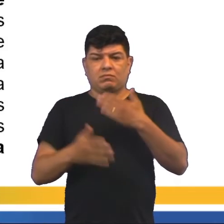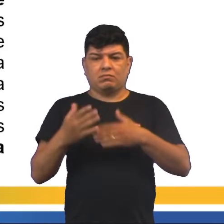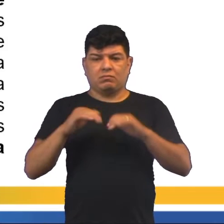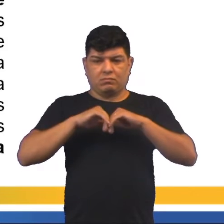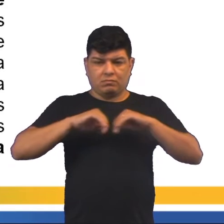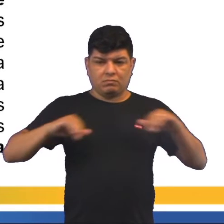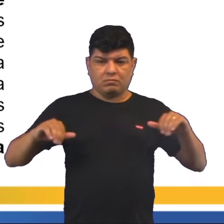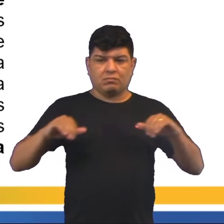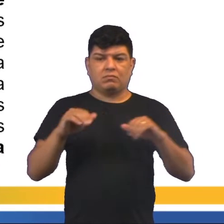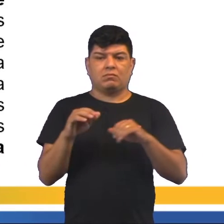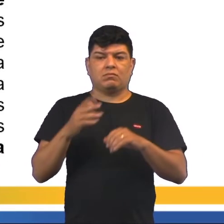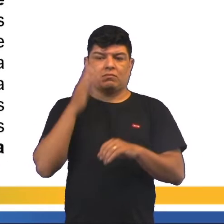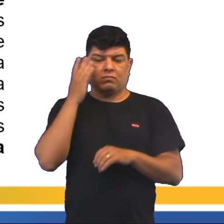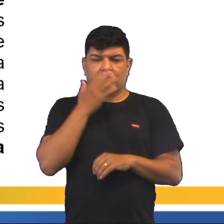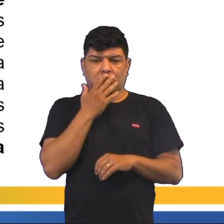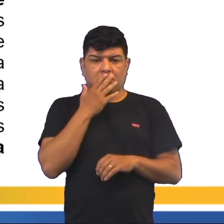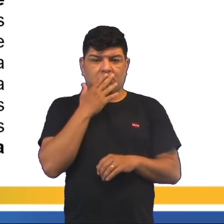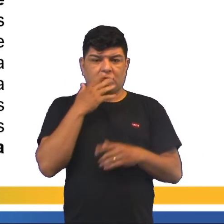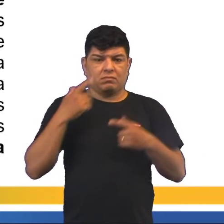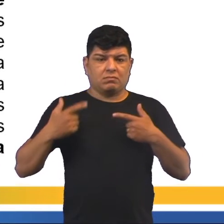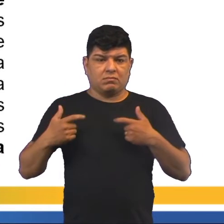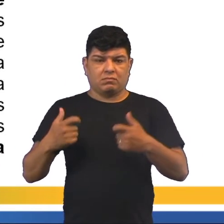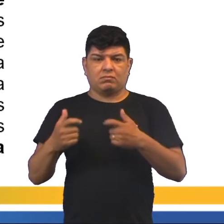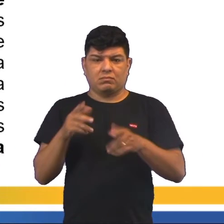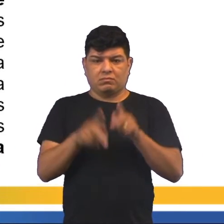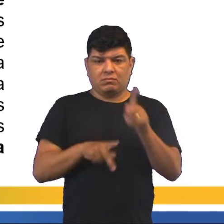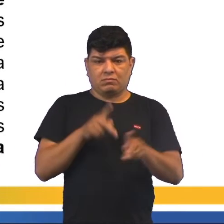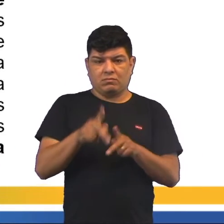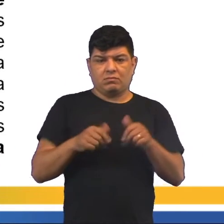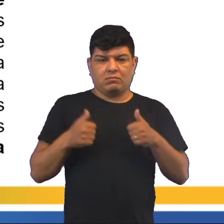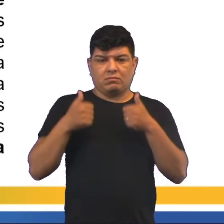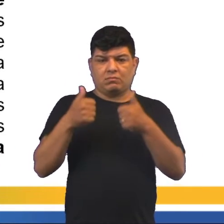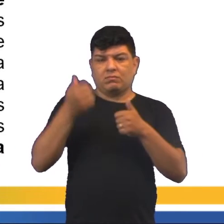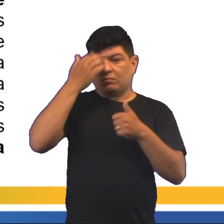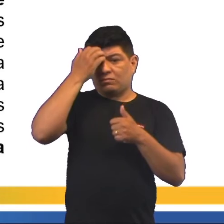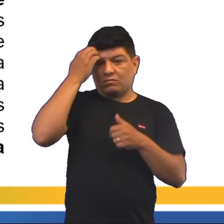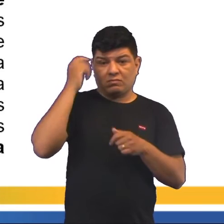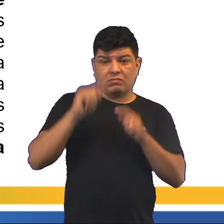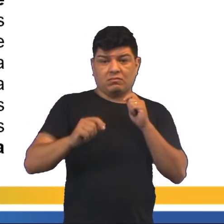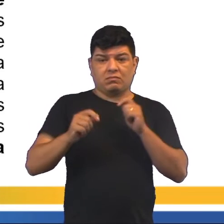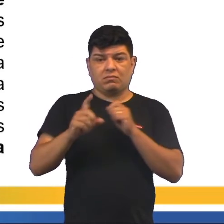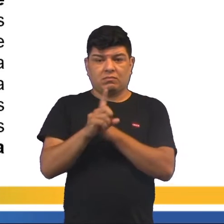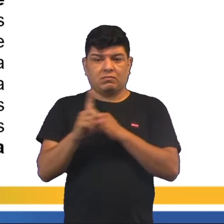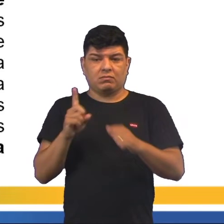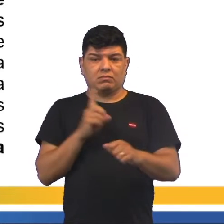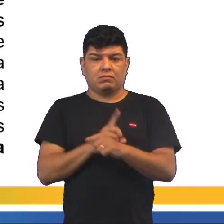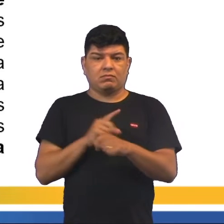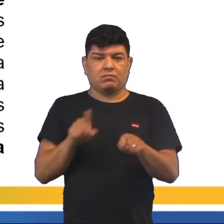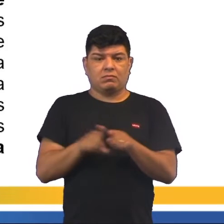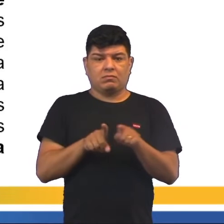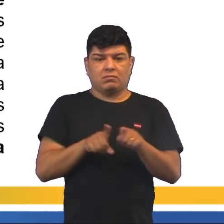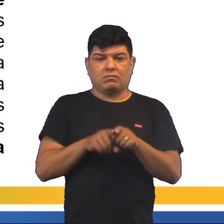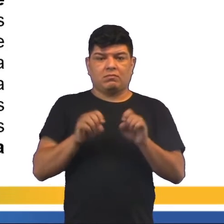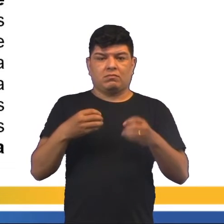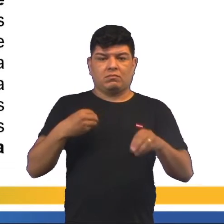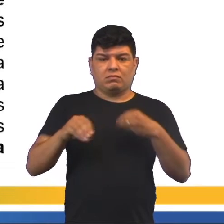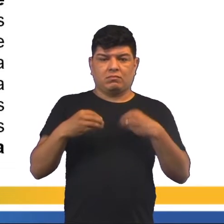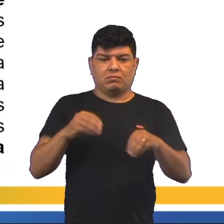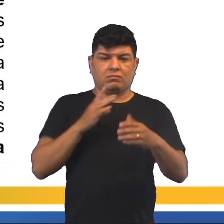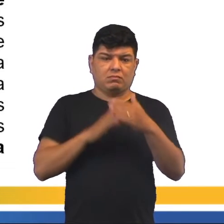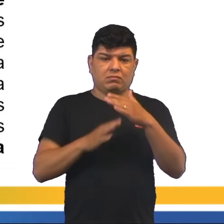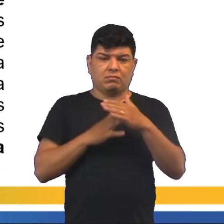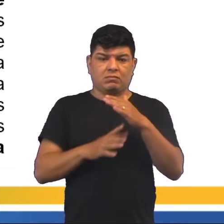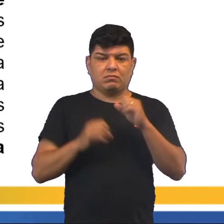distribuição equitativa de bens e oportunidades. São importantes mecanismos para a ampliação da mobilidade social ascendente, né?